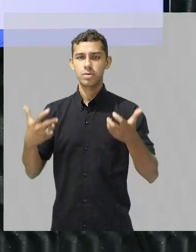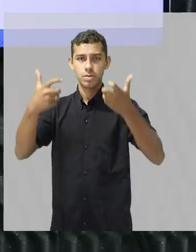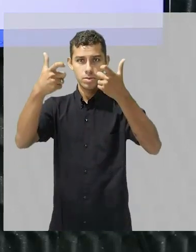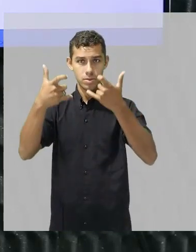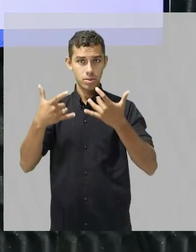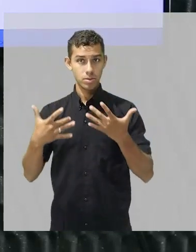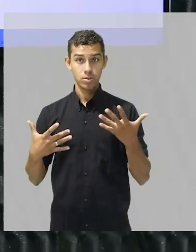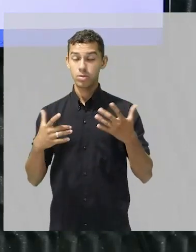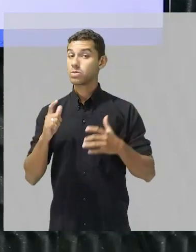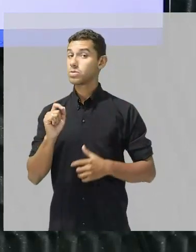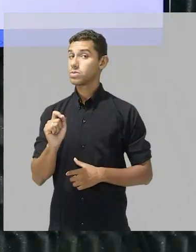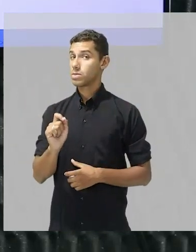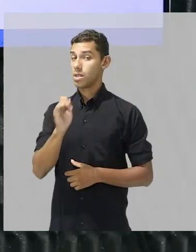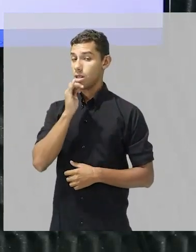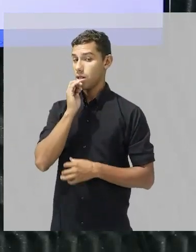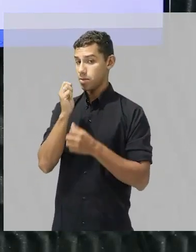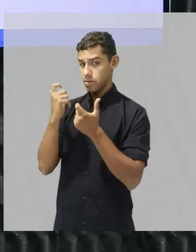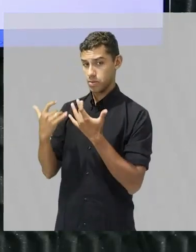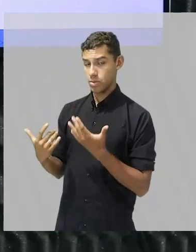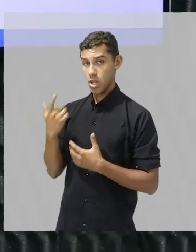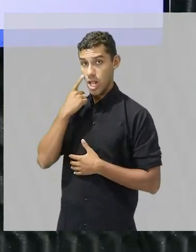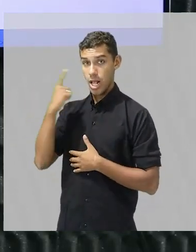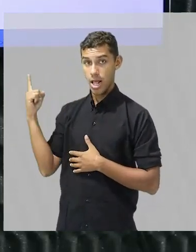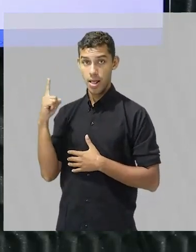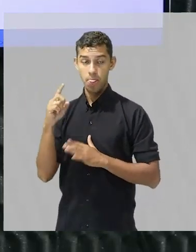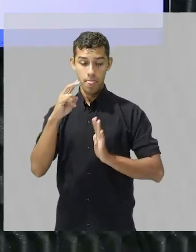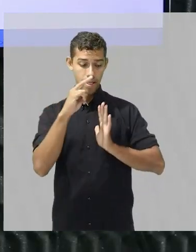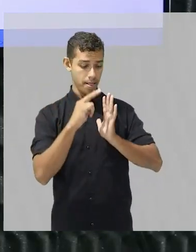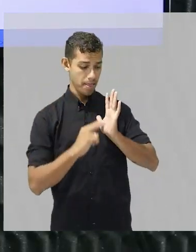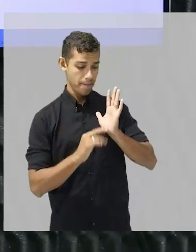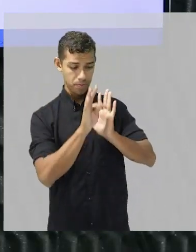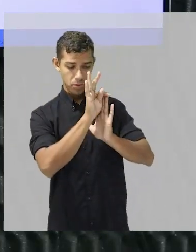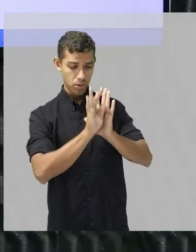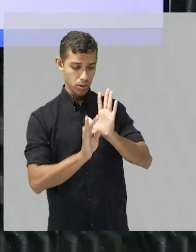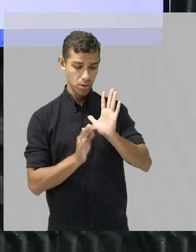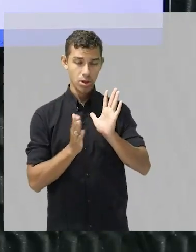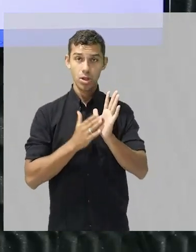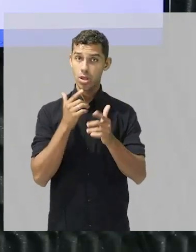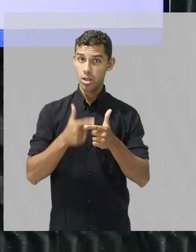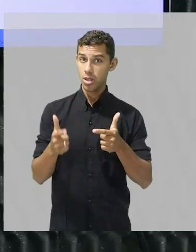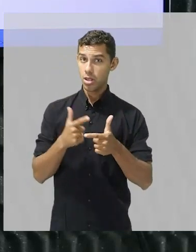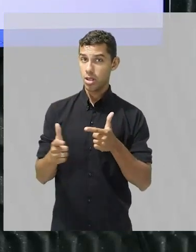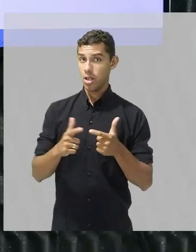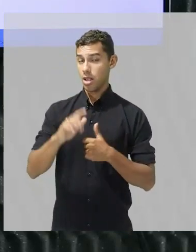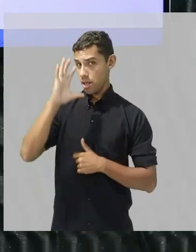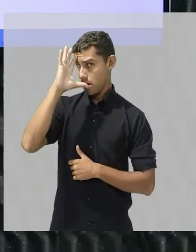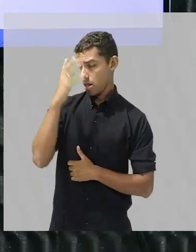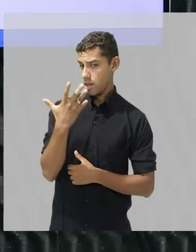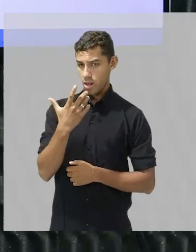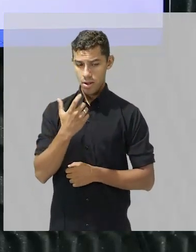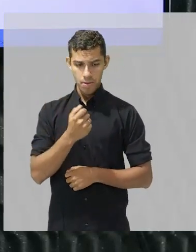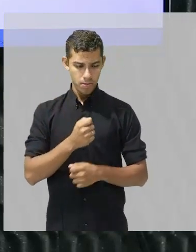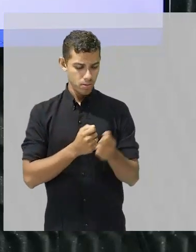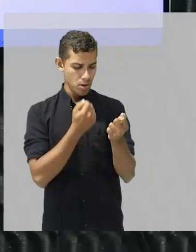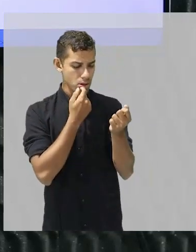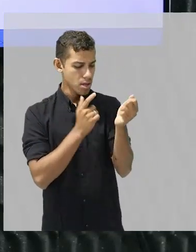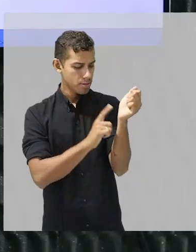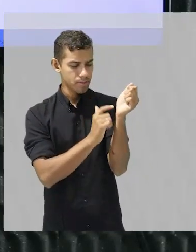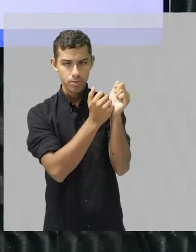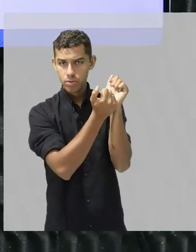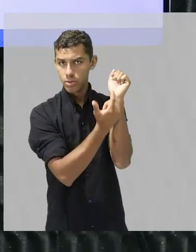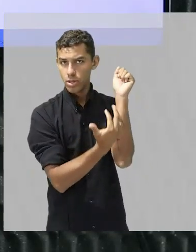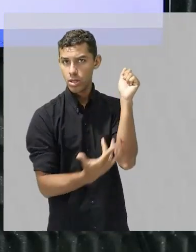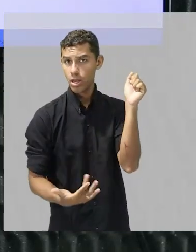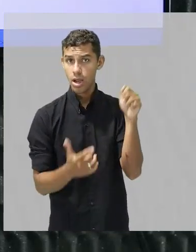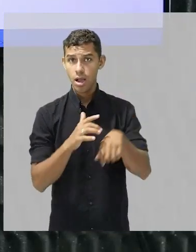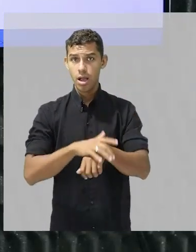ela diz o seguinte: leia o texto sobre o problema da circulação sanguínea que atinge muitas pessoas. E aí